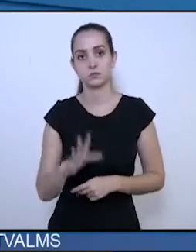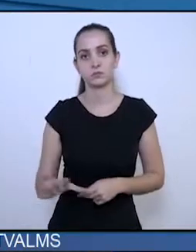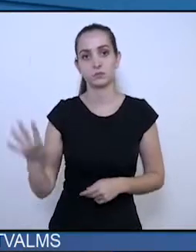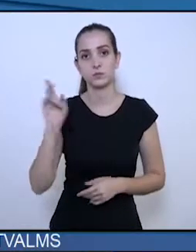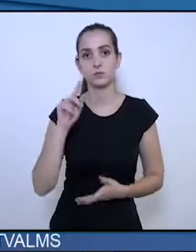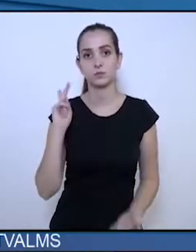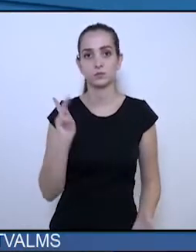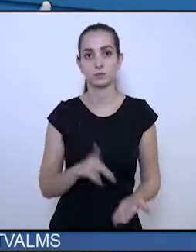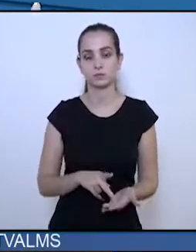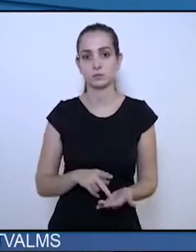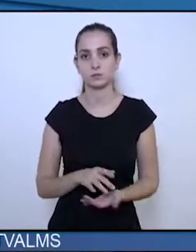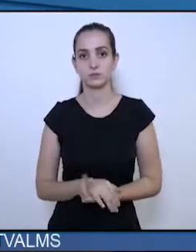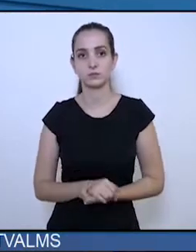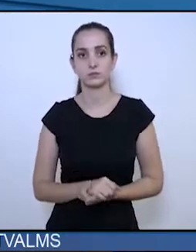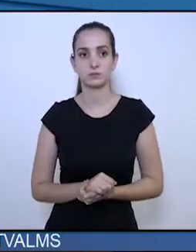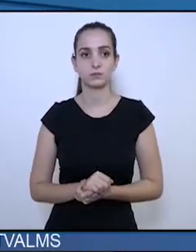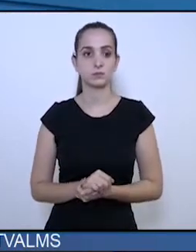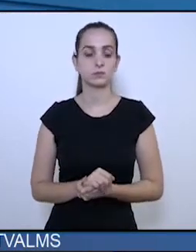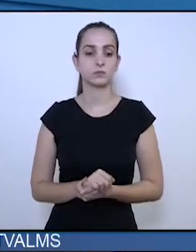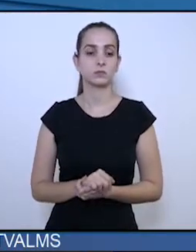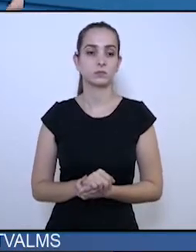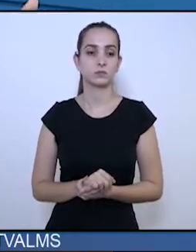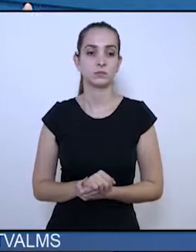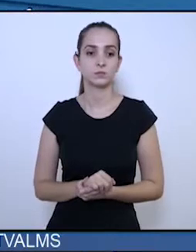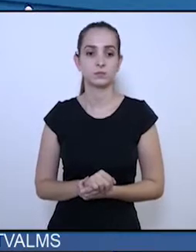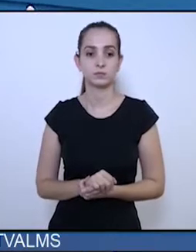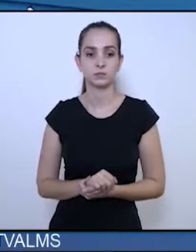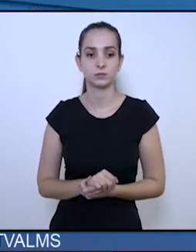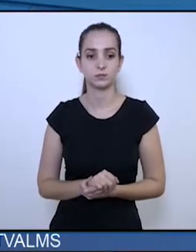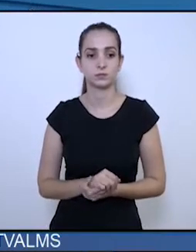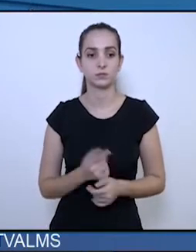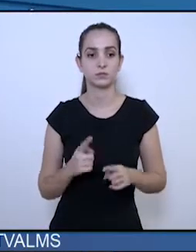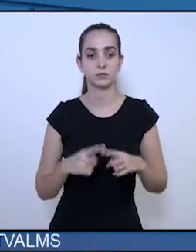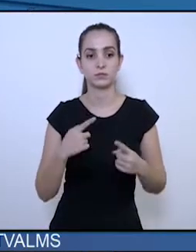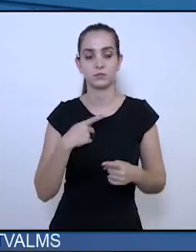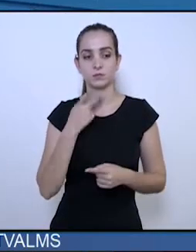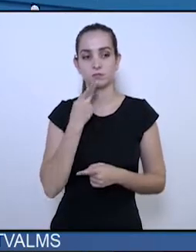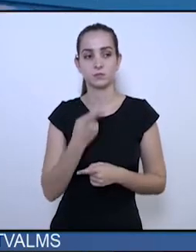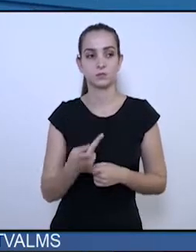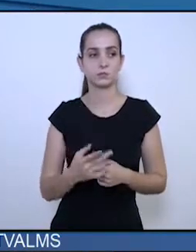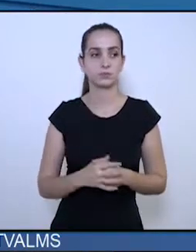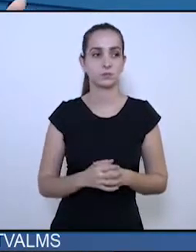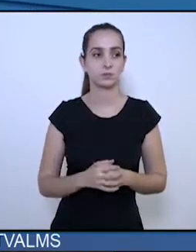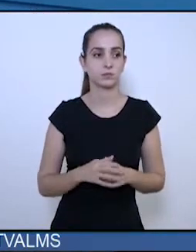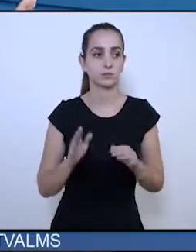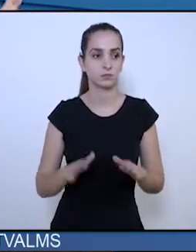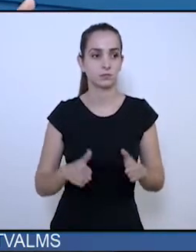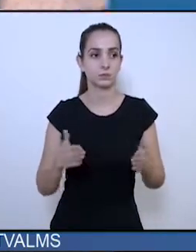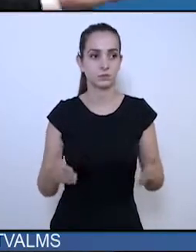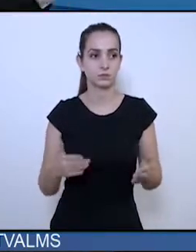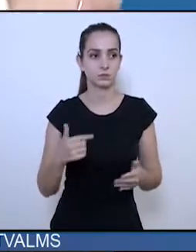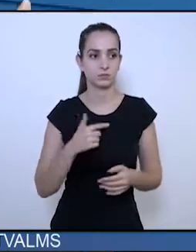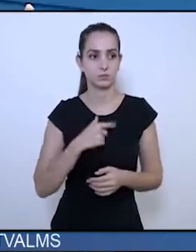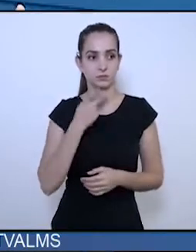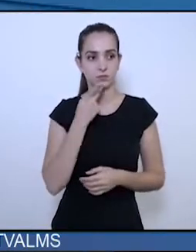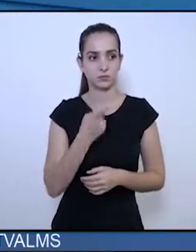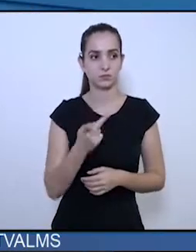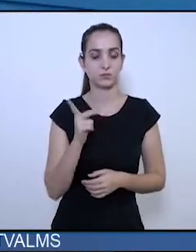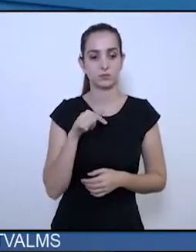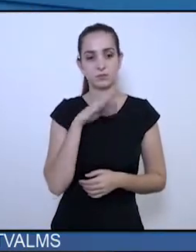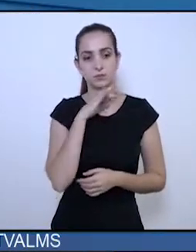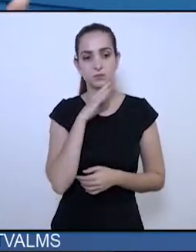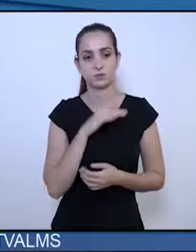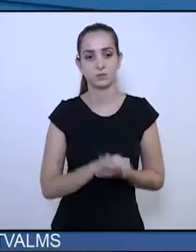É verdade. Não sou eu que falei, mas fui eu que falei. Quer dizer, quando eu falo, aí vocês acham